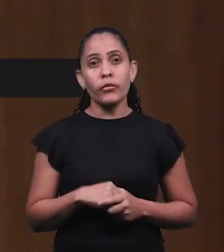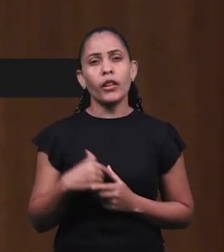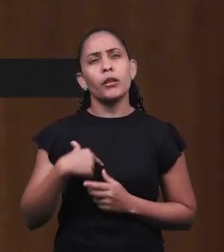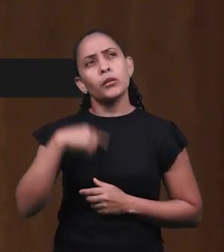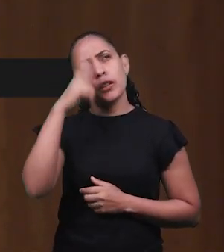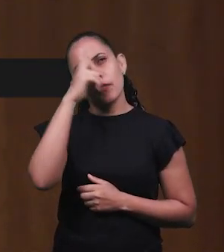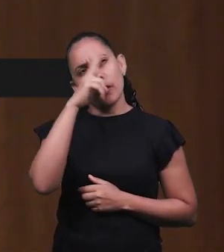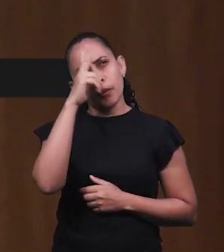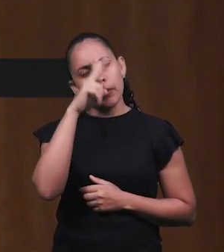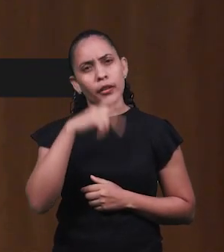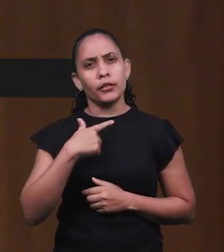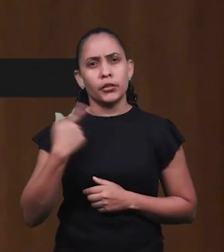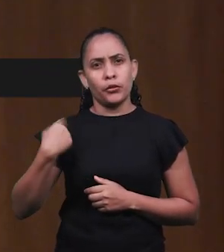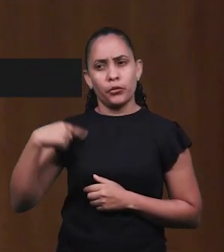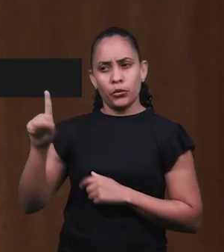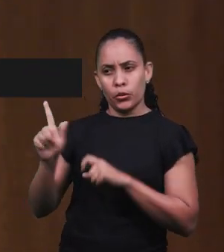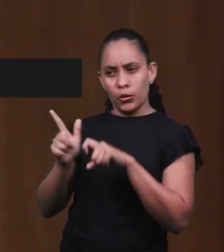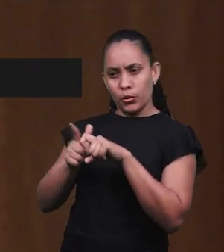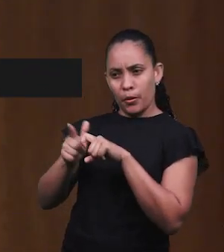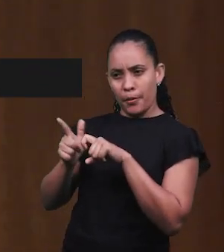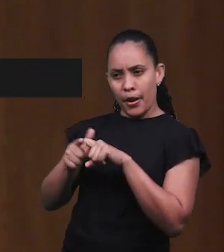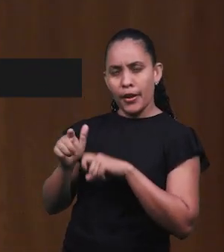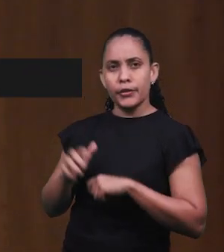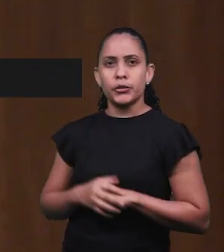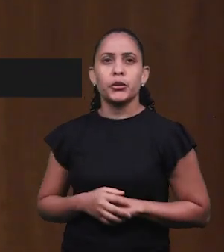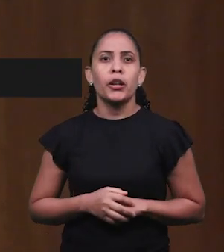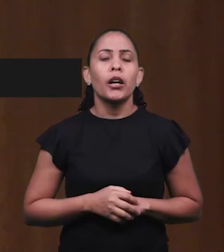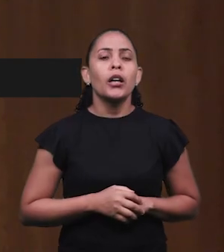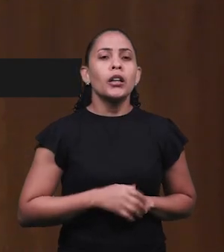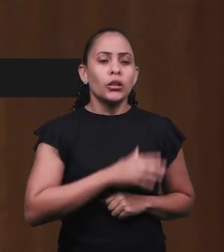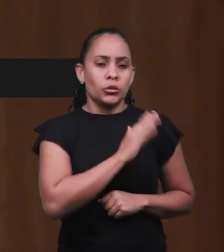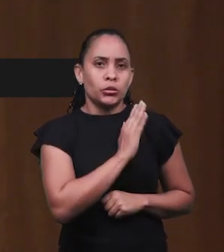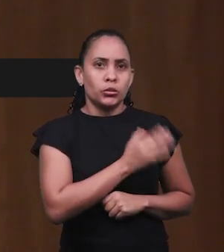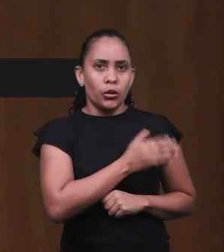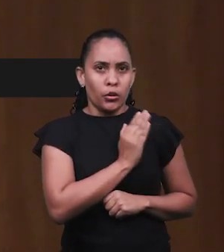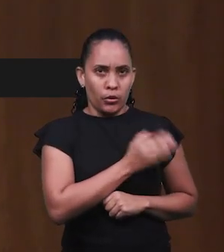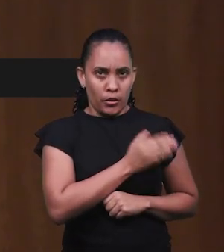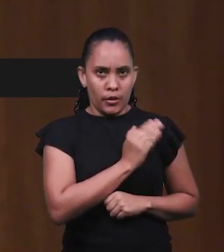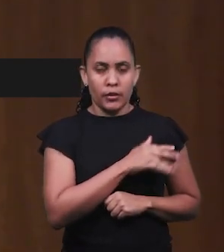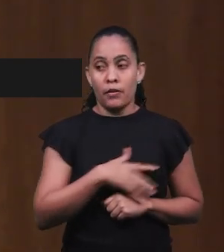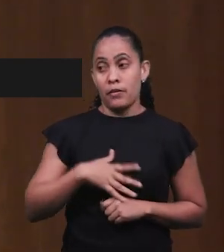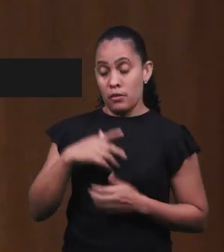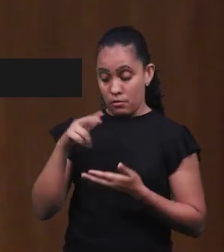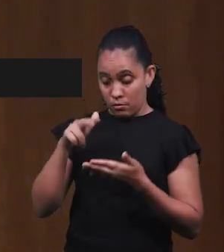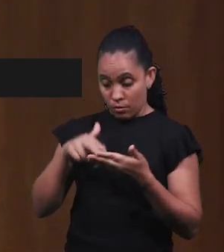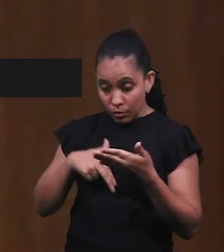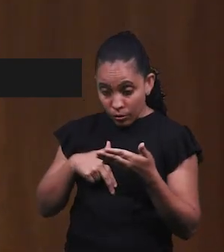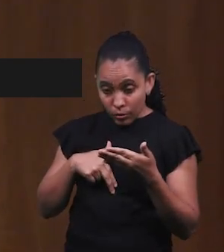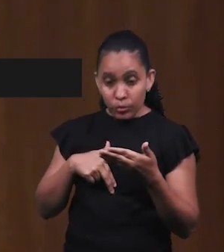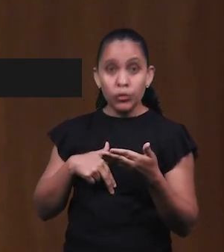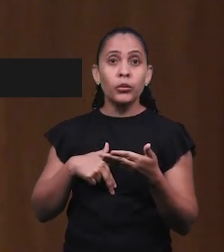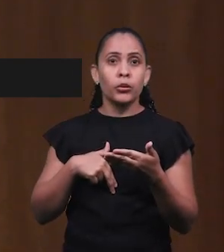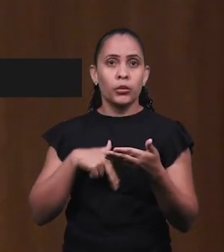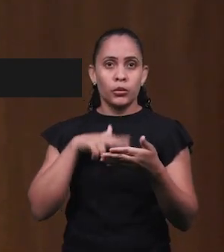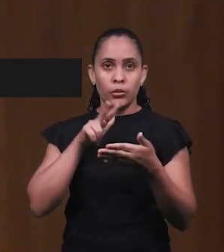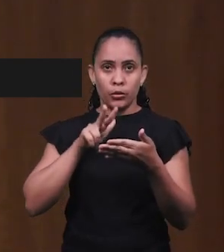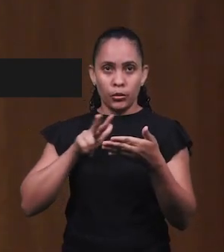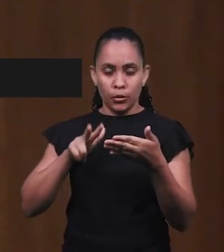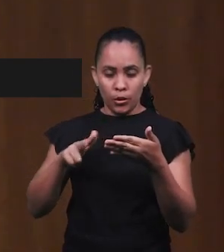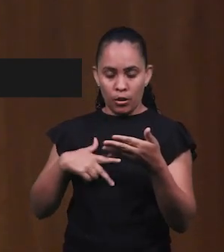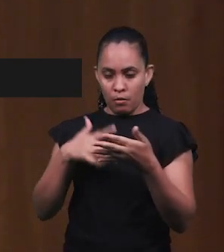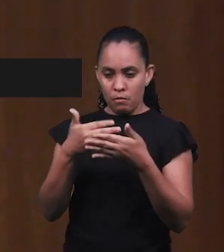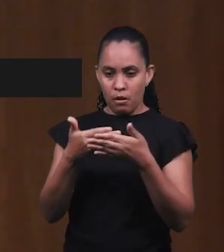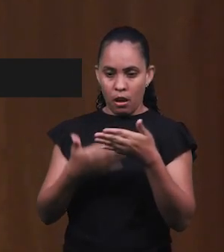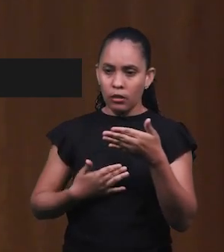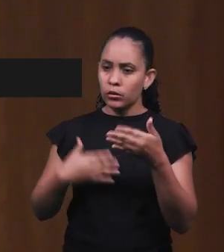lembrando aqui da última consulta que eu tive com o meu cardiologista, e ele olhou meu exame e falou, olhou o exame lá e falou, o rim